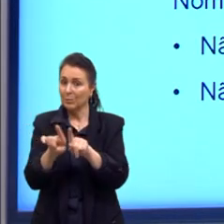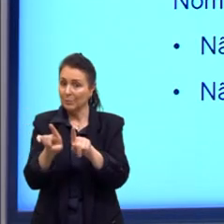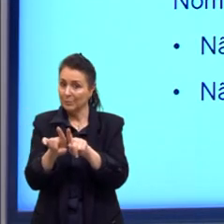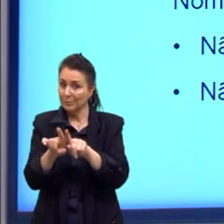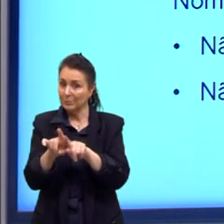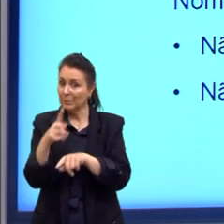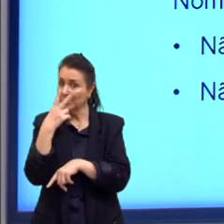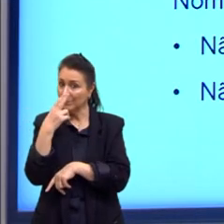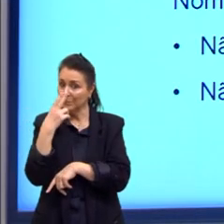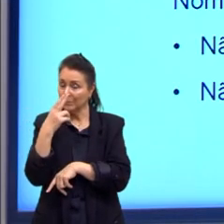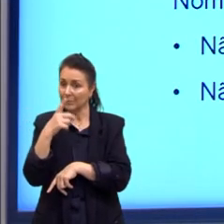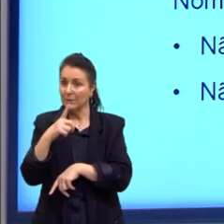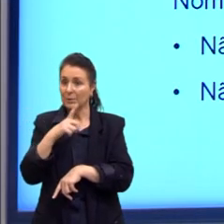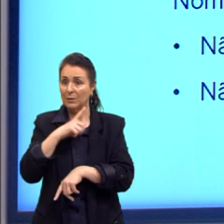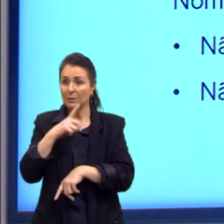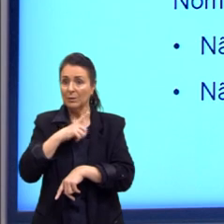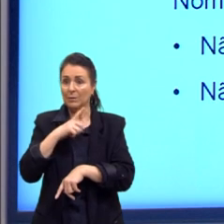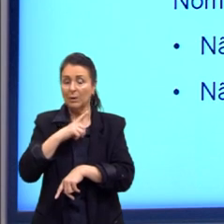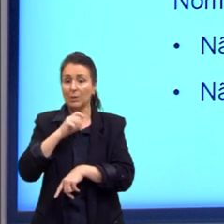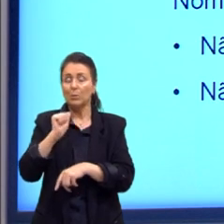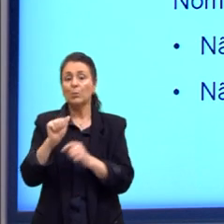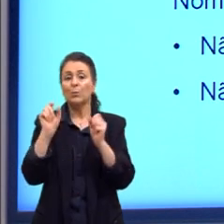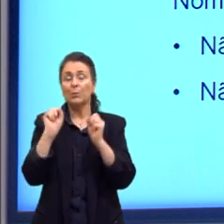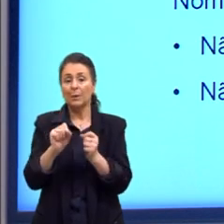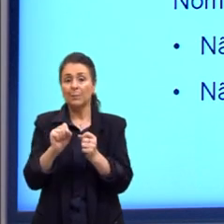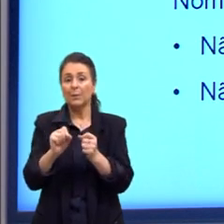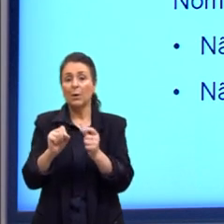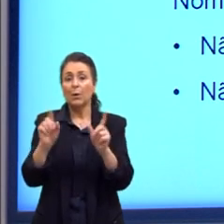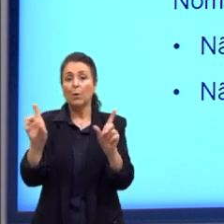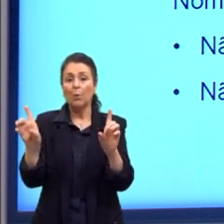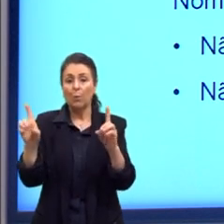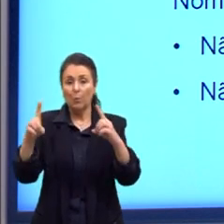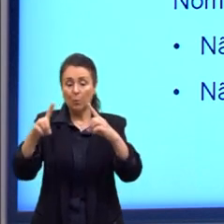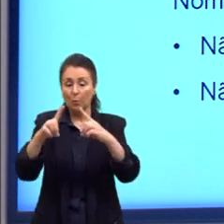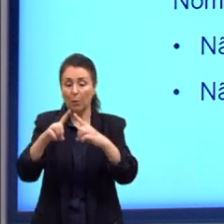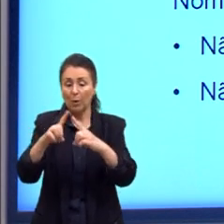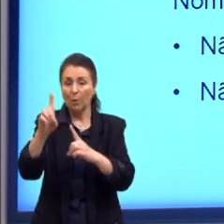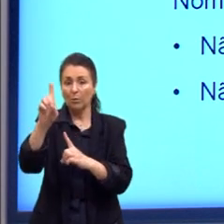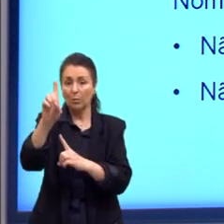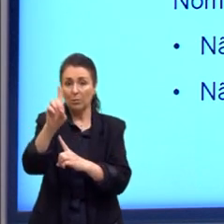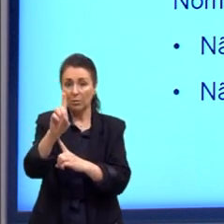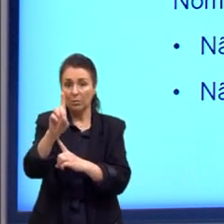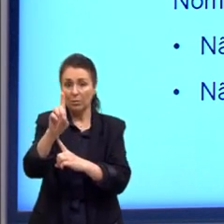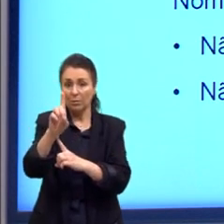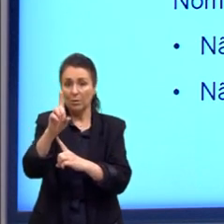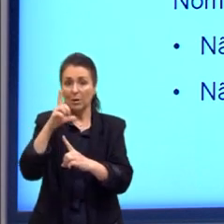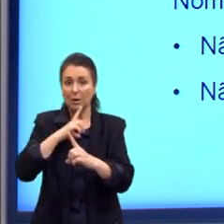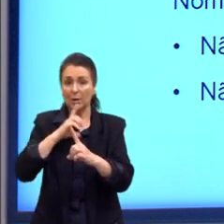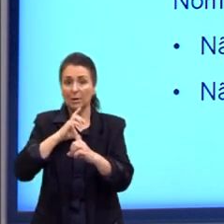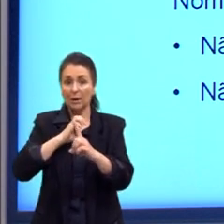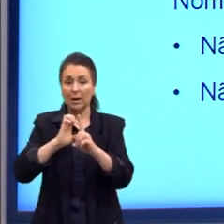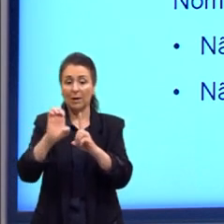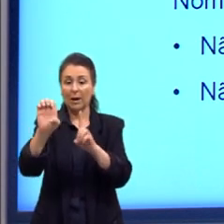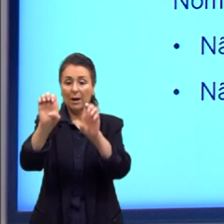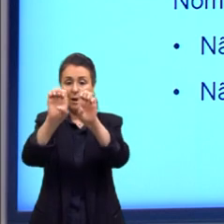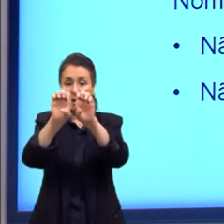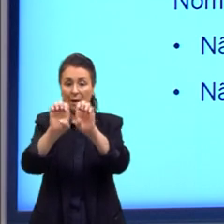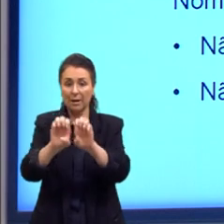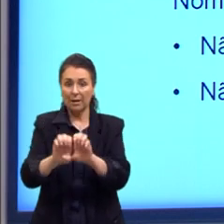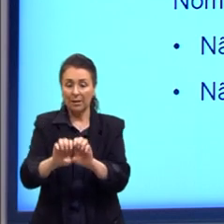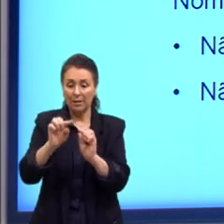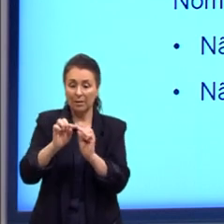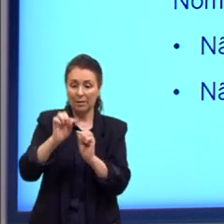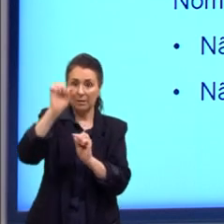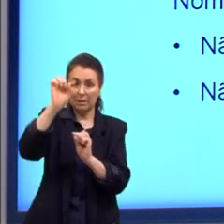uma carbonila Então os aldeídos são compostos que têm essa carbonila na extremidade da sua cadeia carbônica Então vai ser